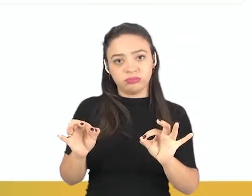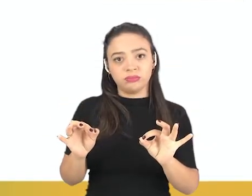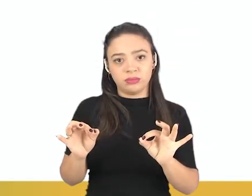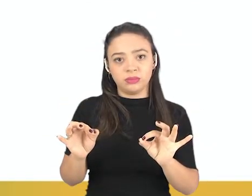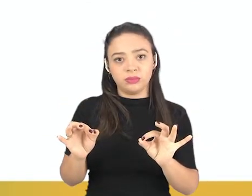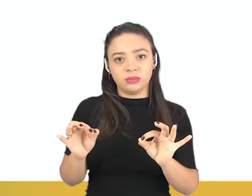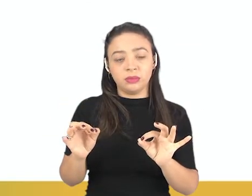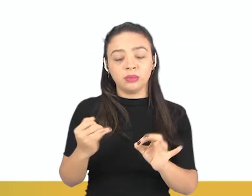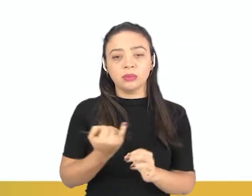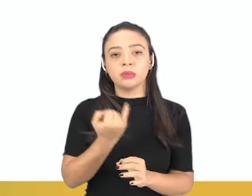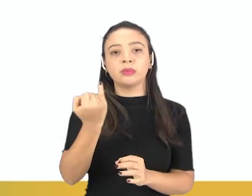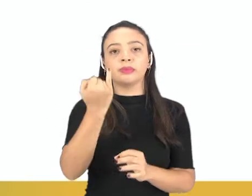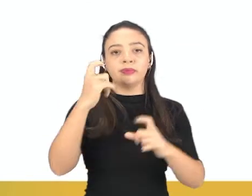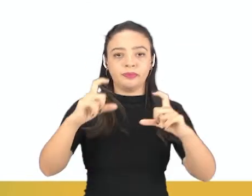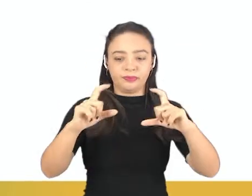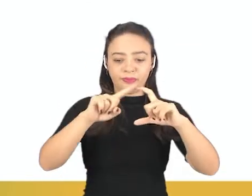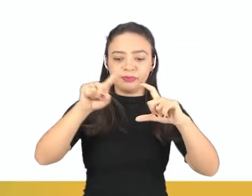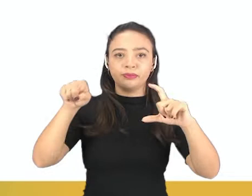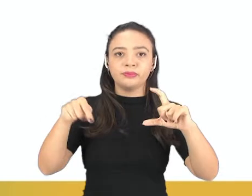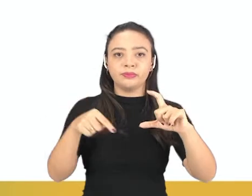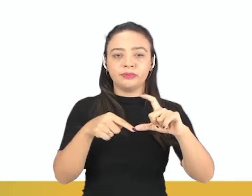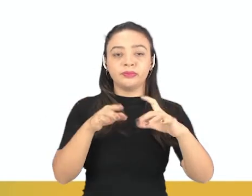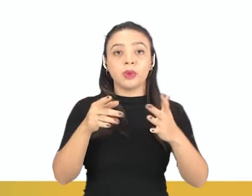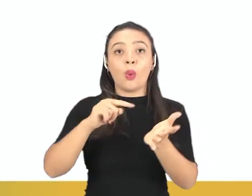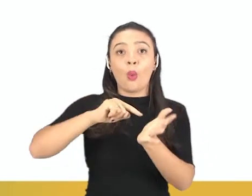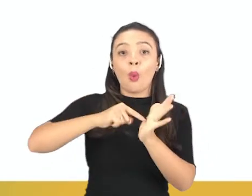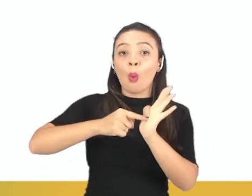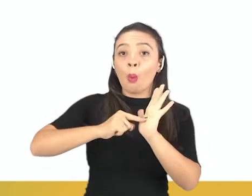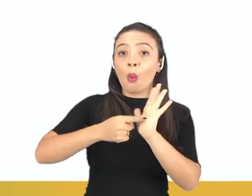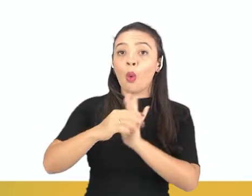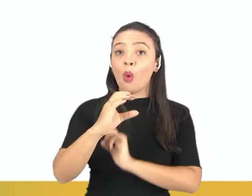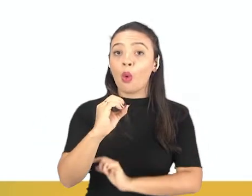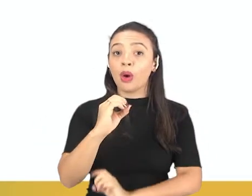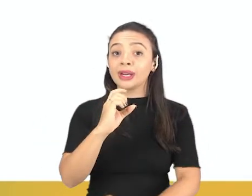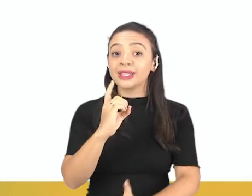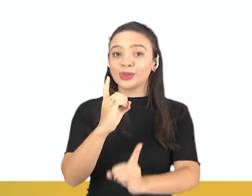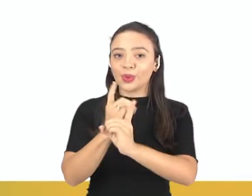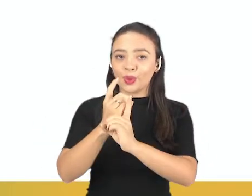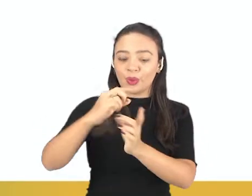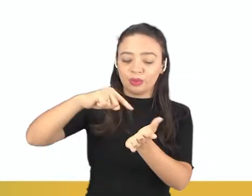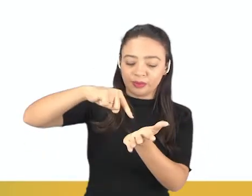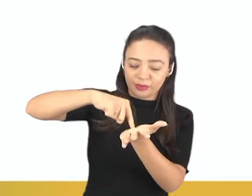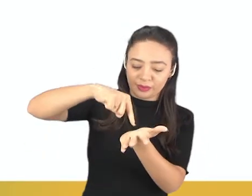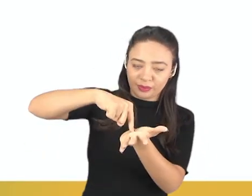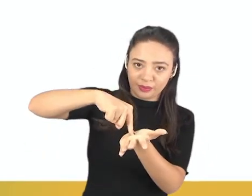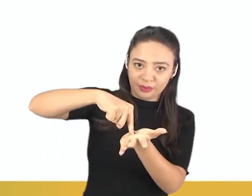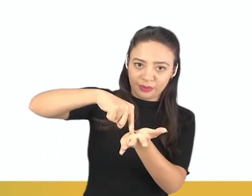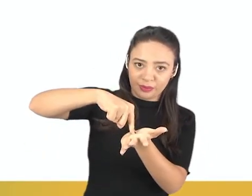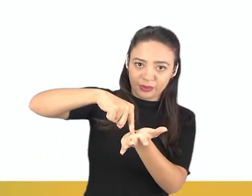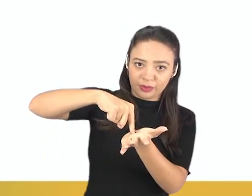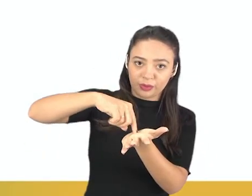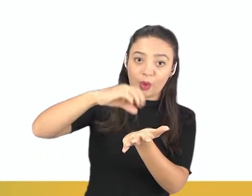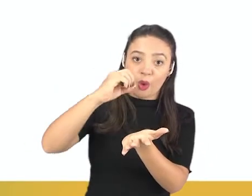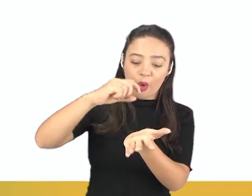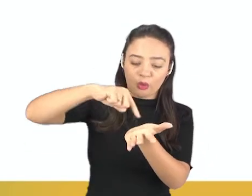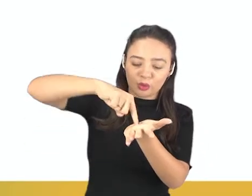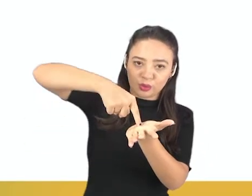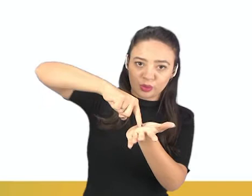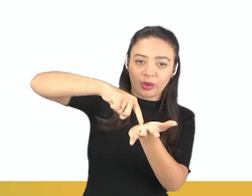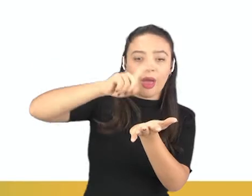circunferência bom então. Ó onde encontra-se a ponta seca do compasso é denominado